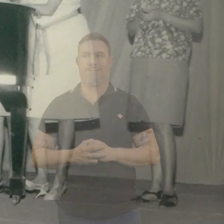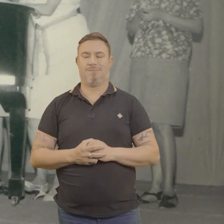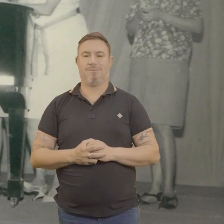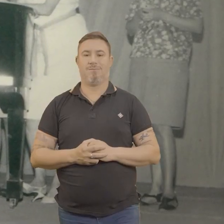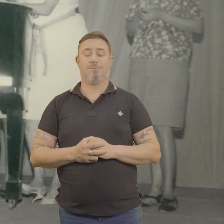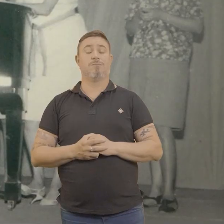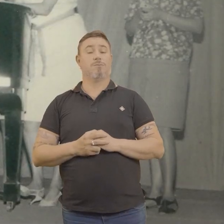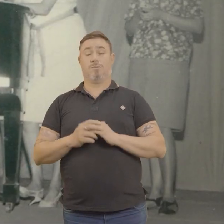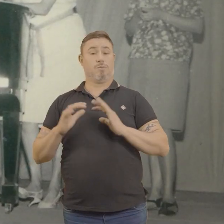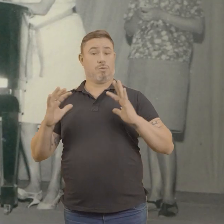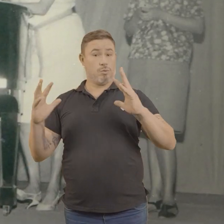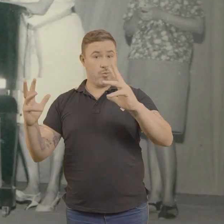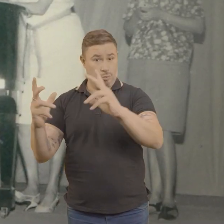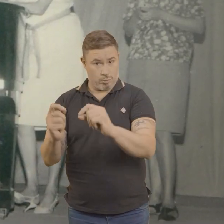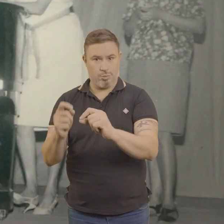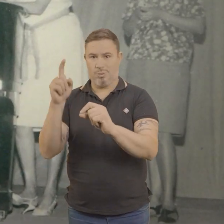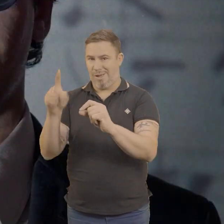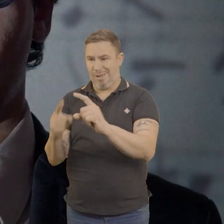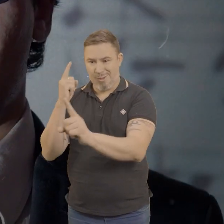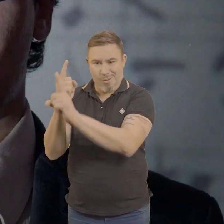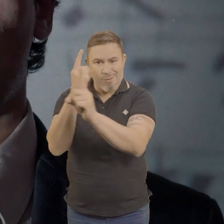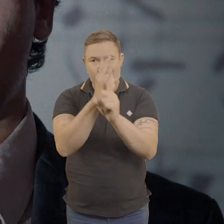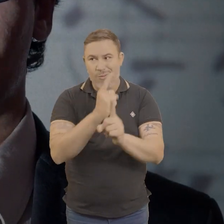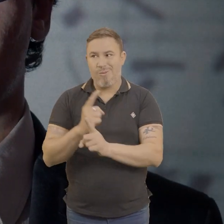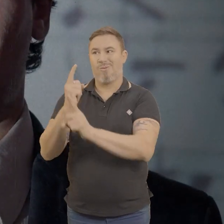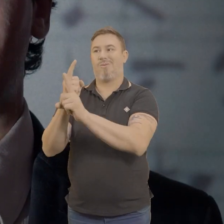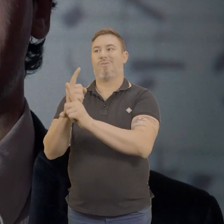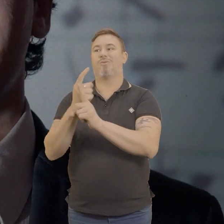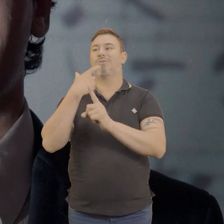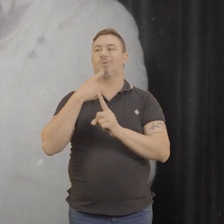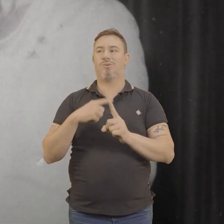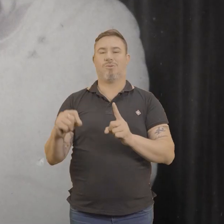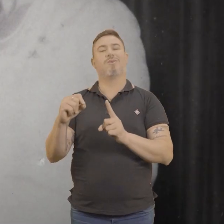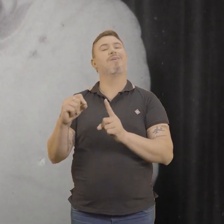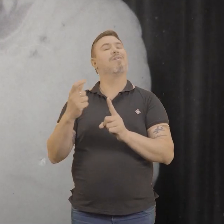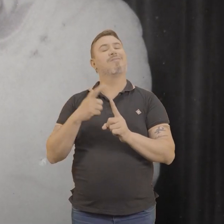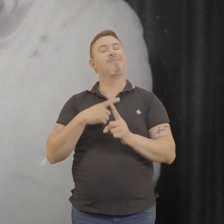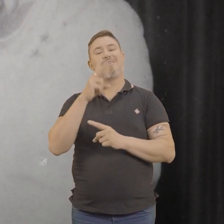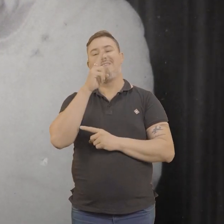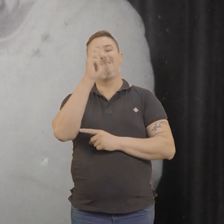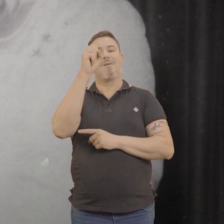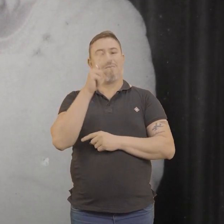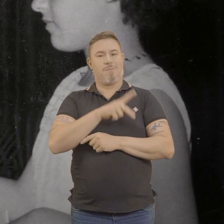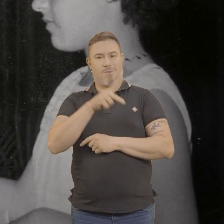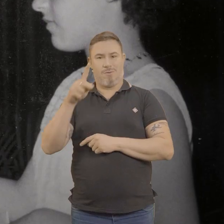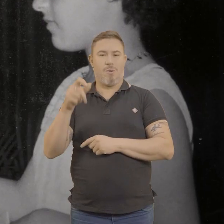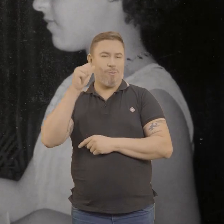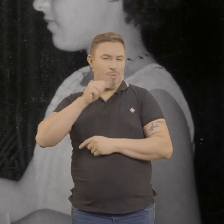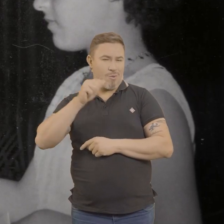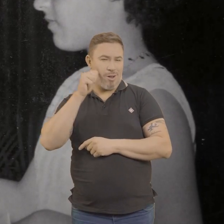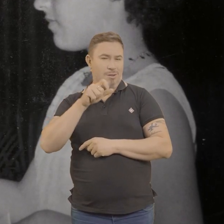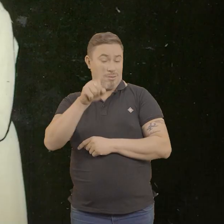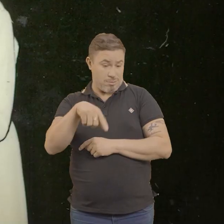O prédio tornou-se refúgio e encontro, ecoando a delicadeza firme de professoras, pois foram